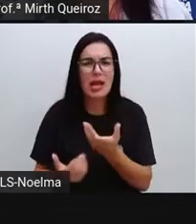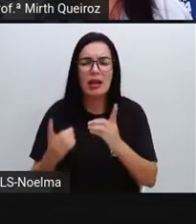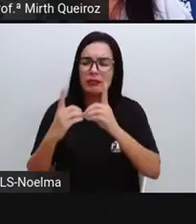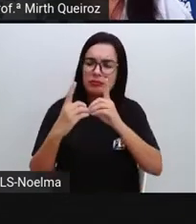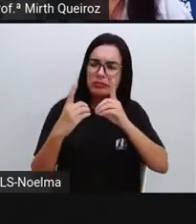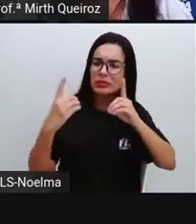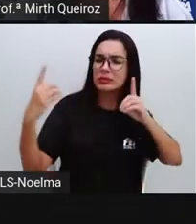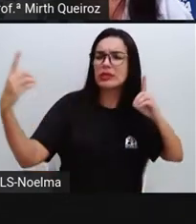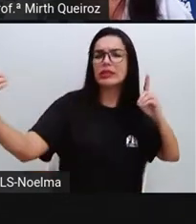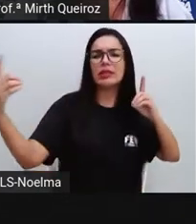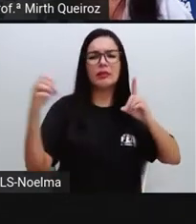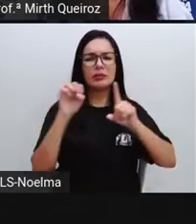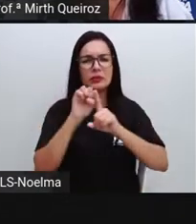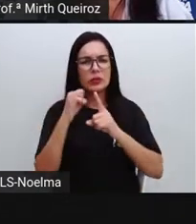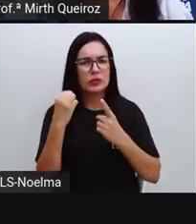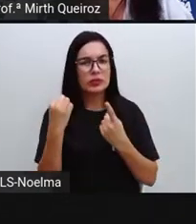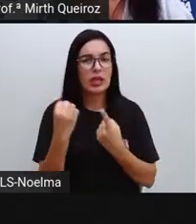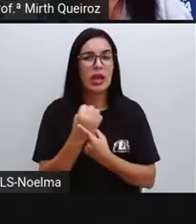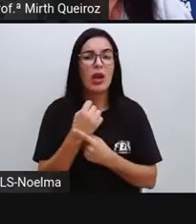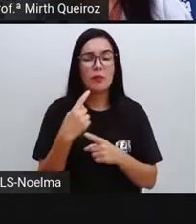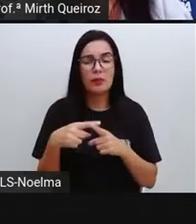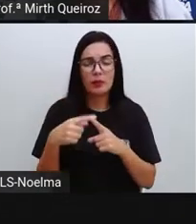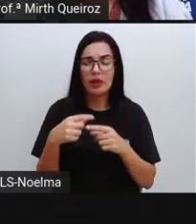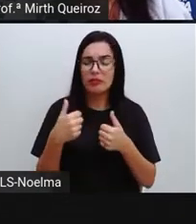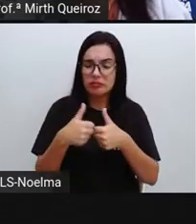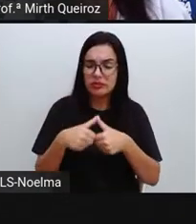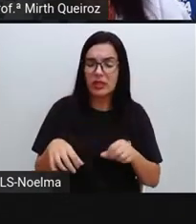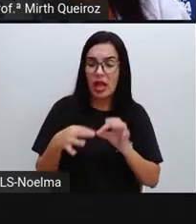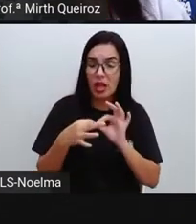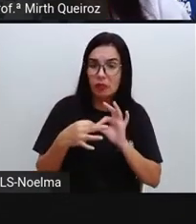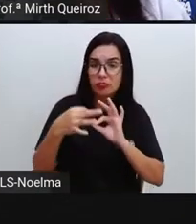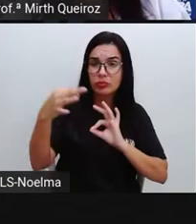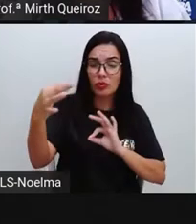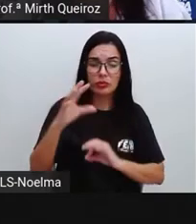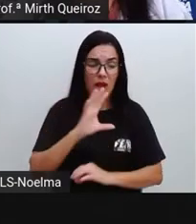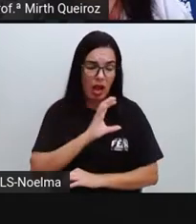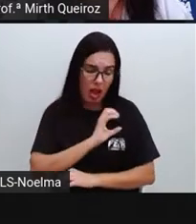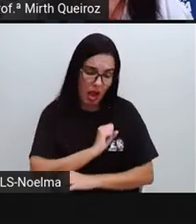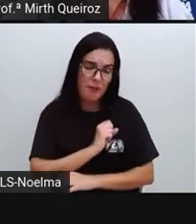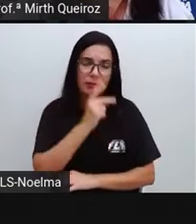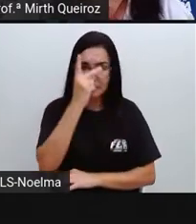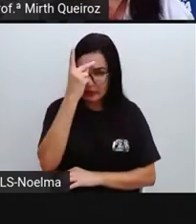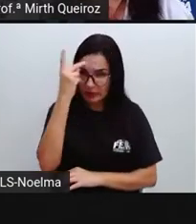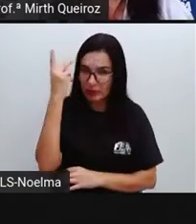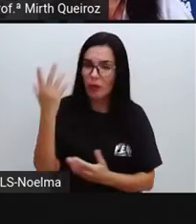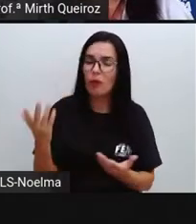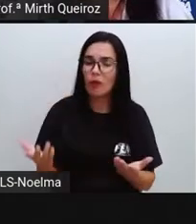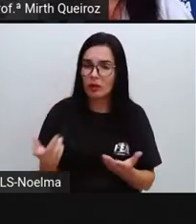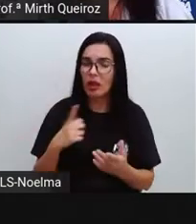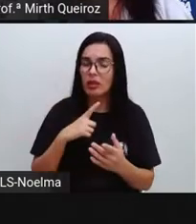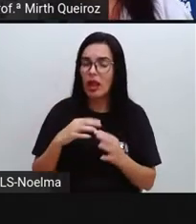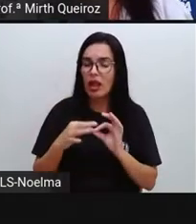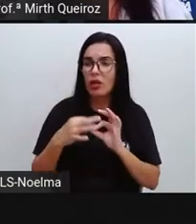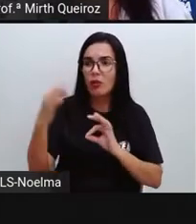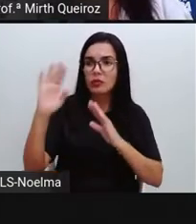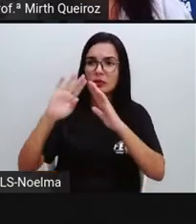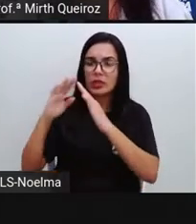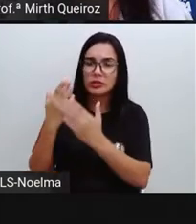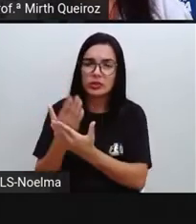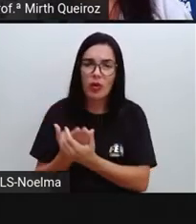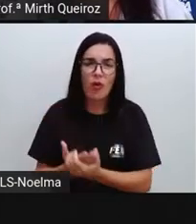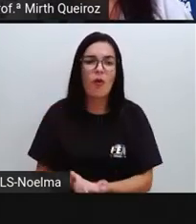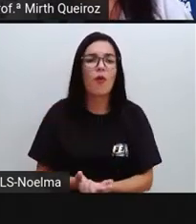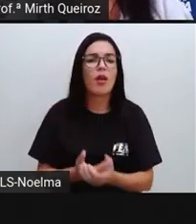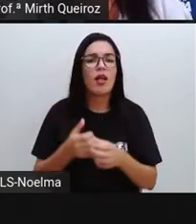distanciamento social, a gente está longe de quem a gente gosta, de quem a gente ama, né? A gente está longe da escola, a gente perder